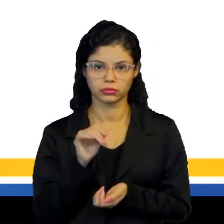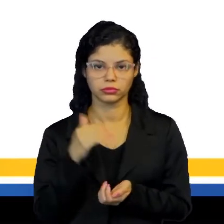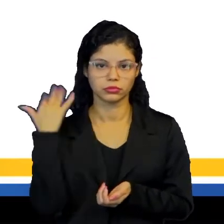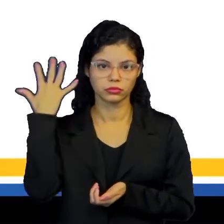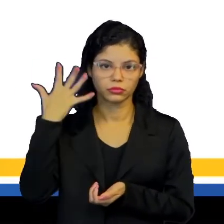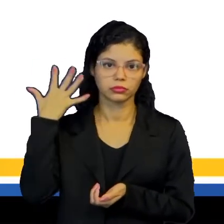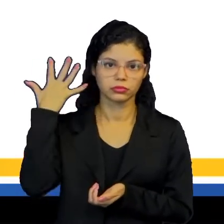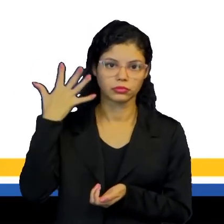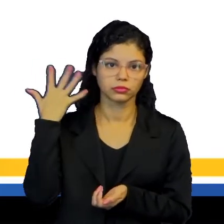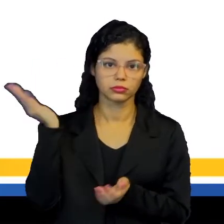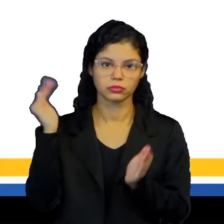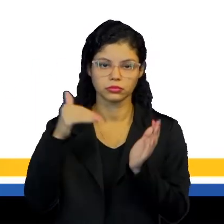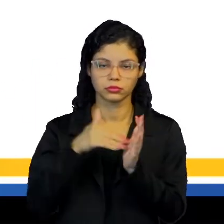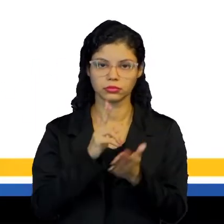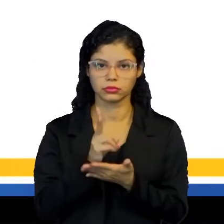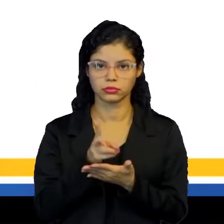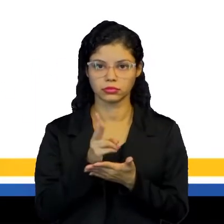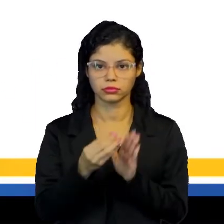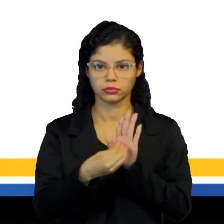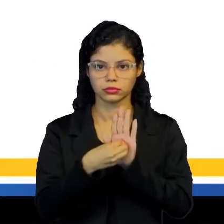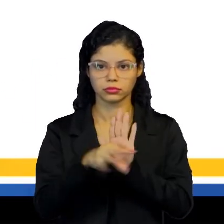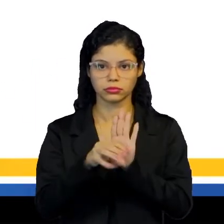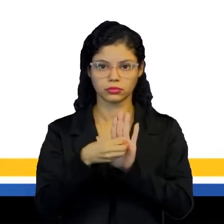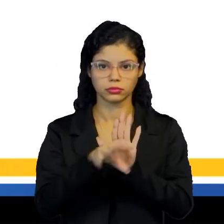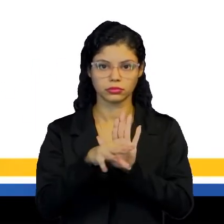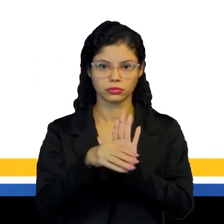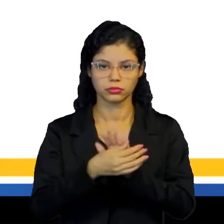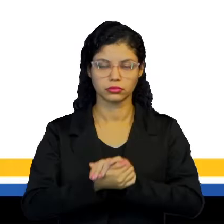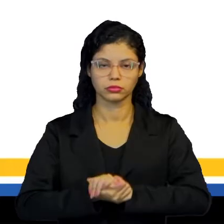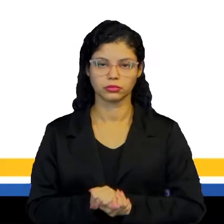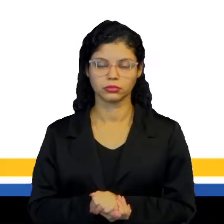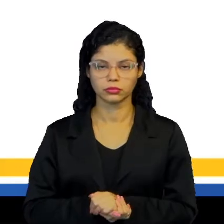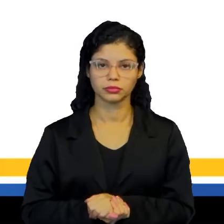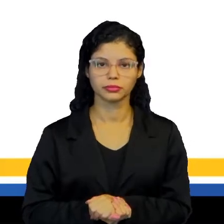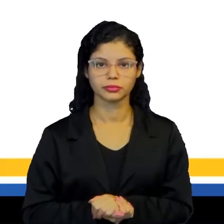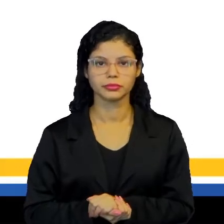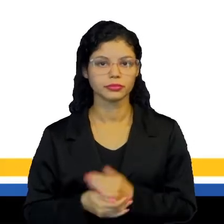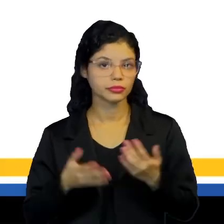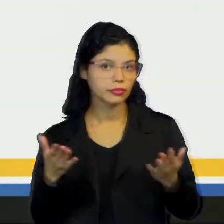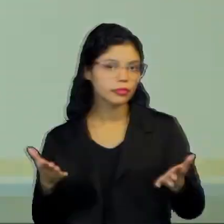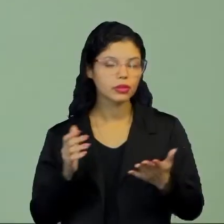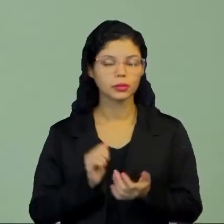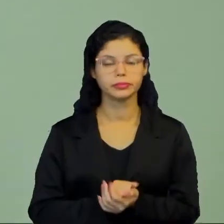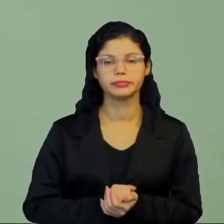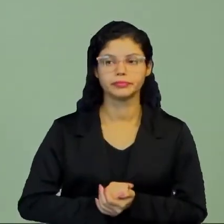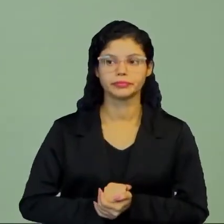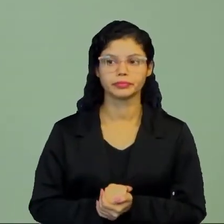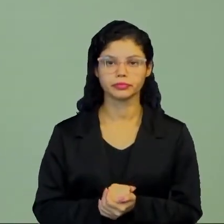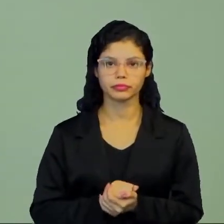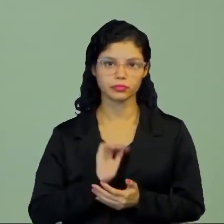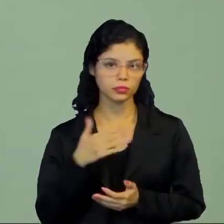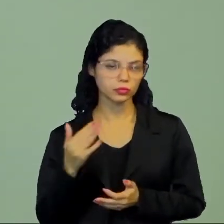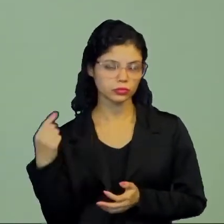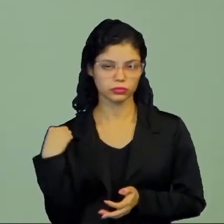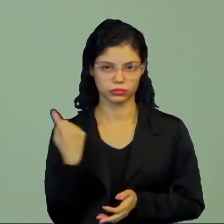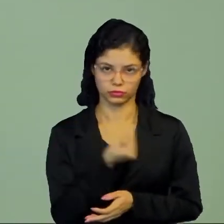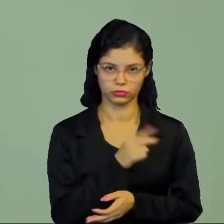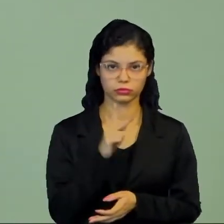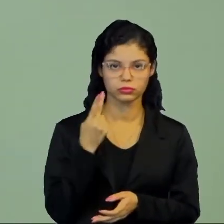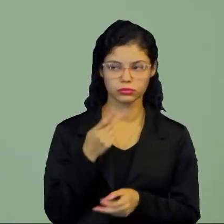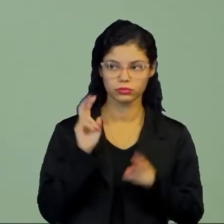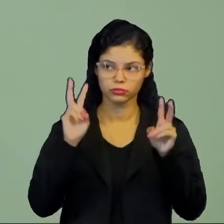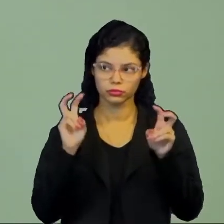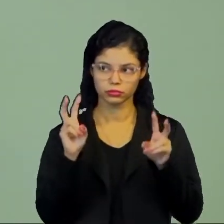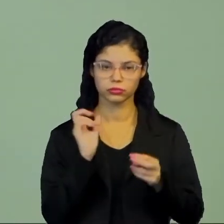seminários, palestras ou até mesmo na mídia. Então, quando a gente fala